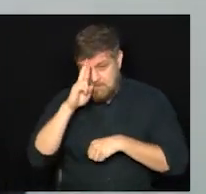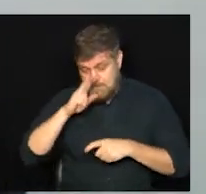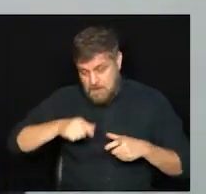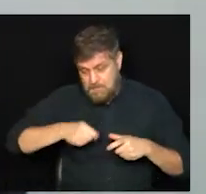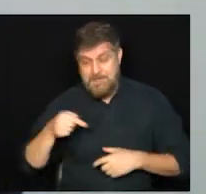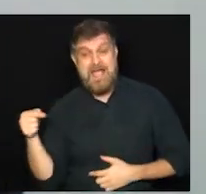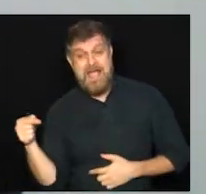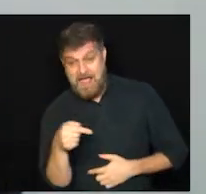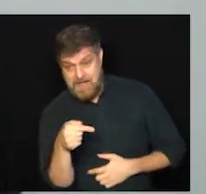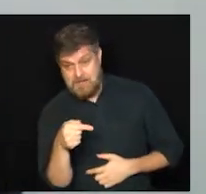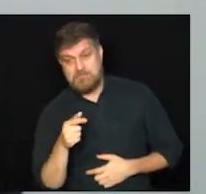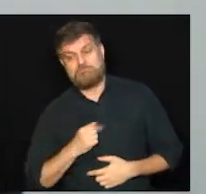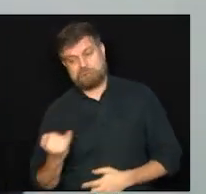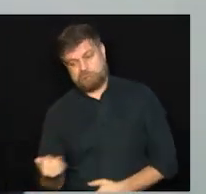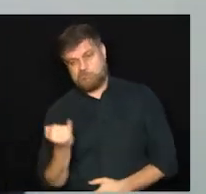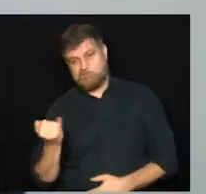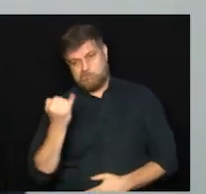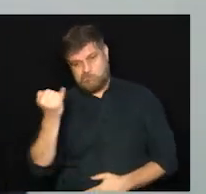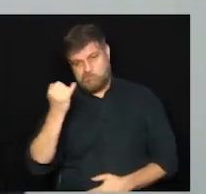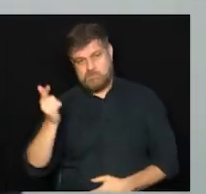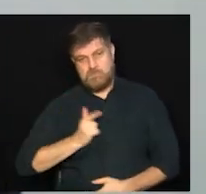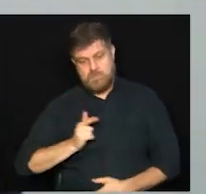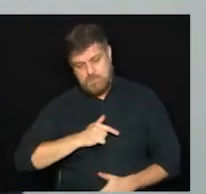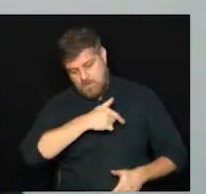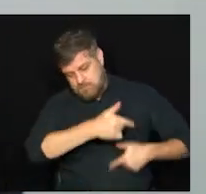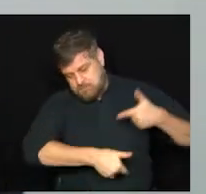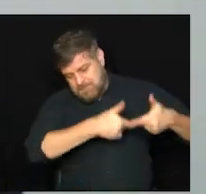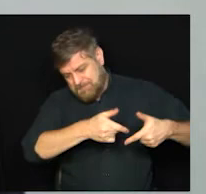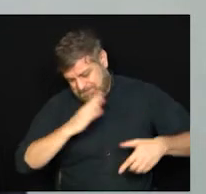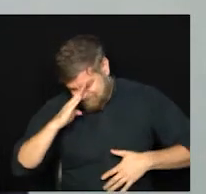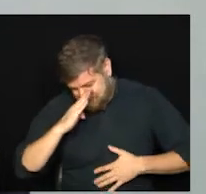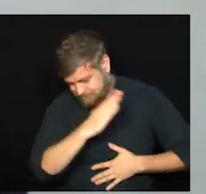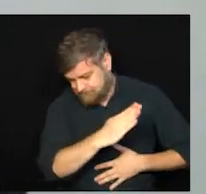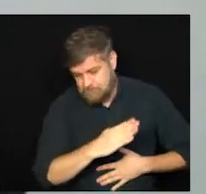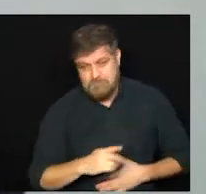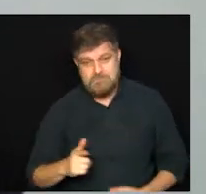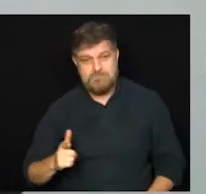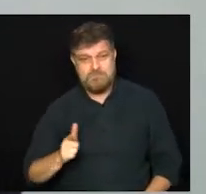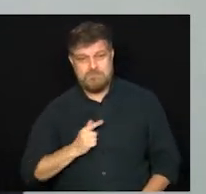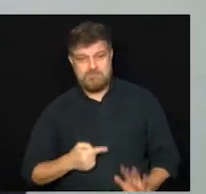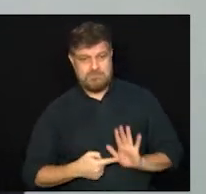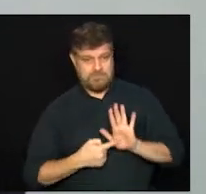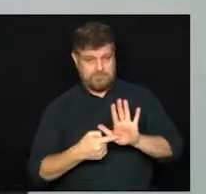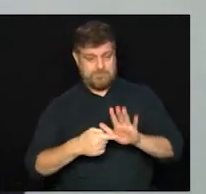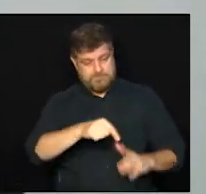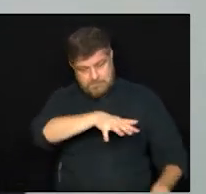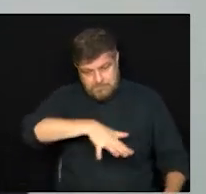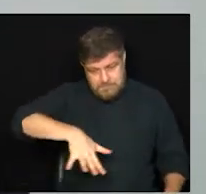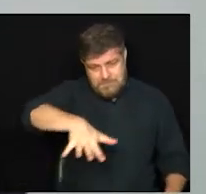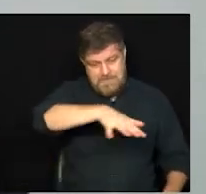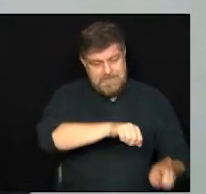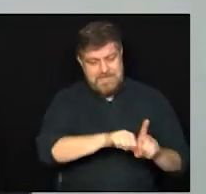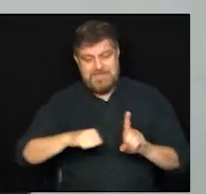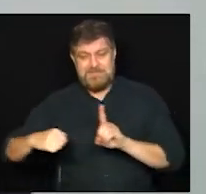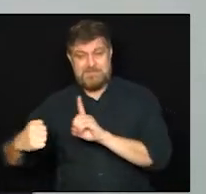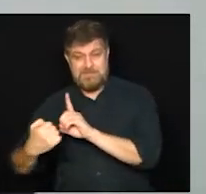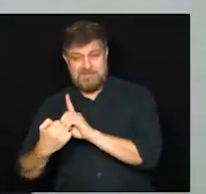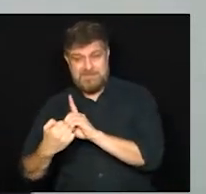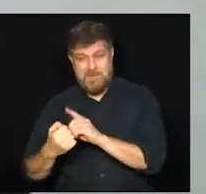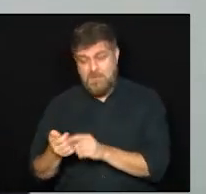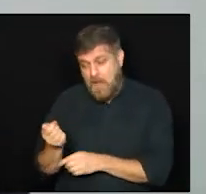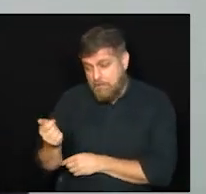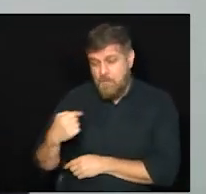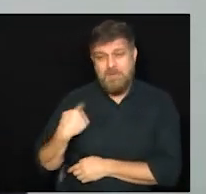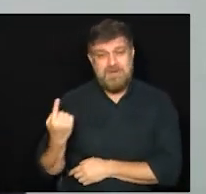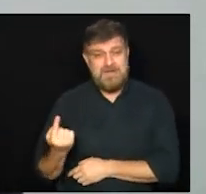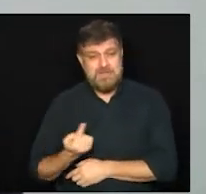esse universo que realmente faz o grosso. Então, eu só queria pontuar aqui o segmento social. Está muito claro que a gente está